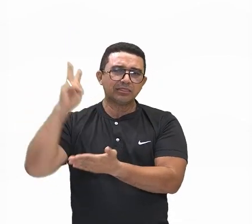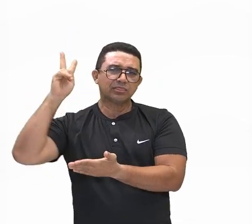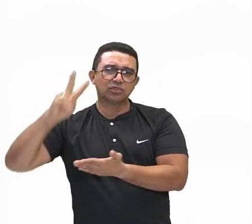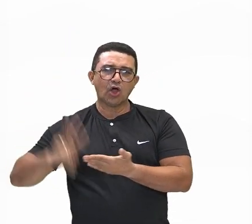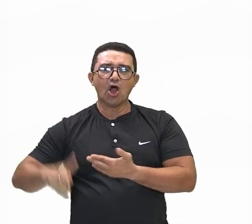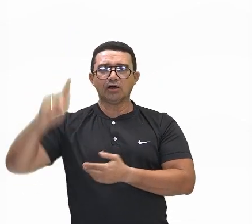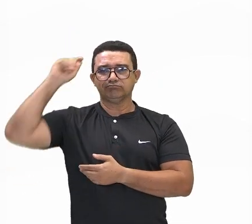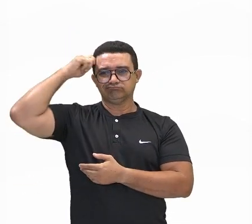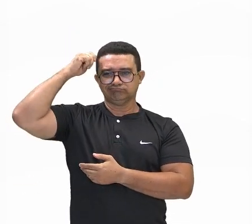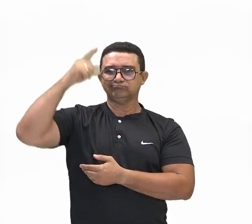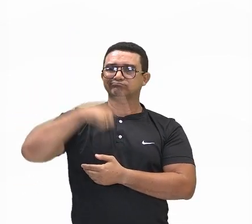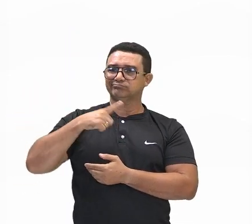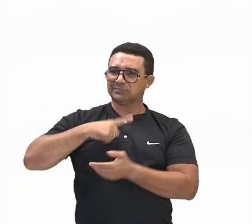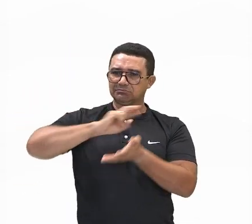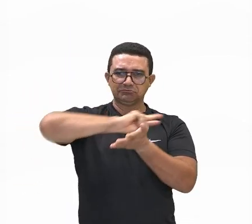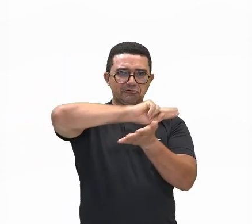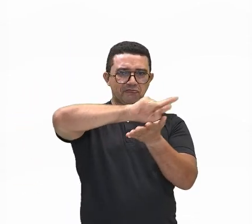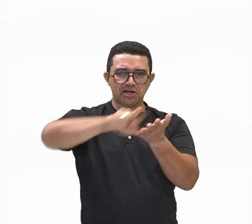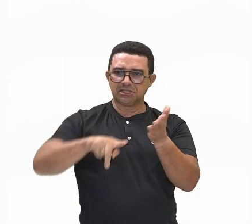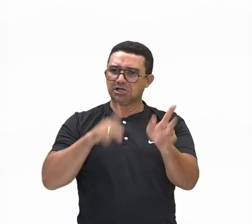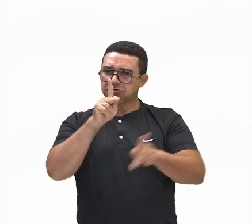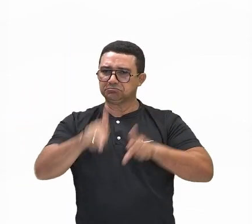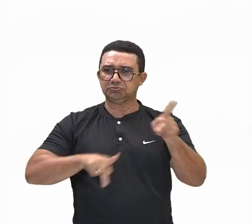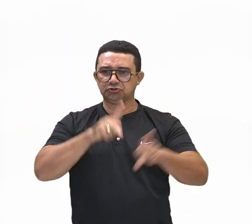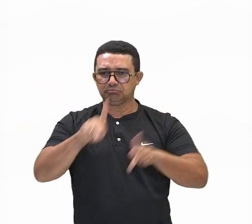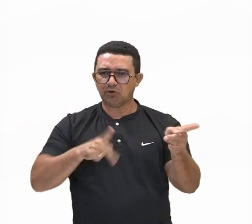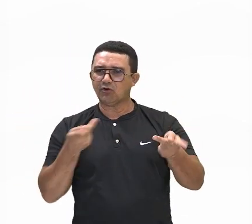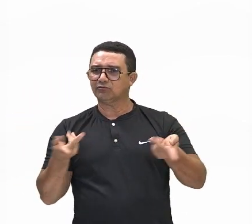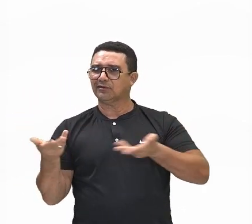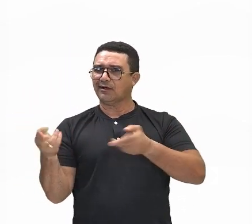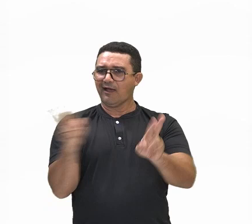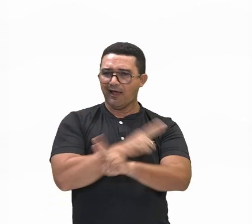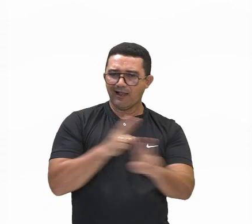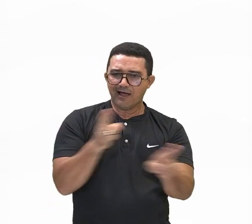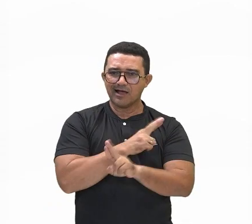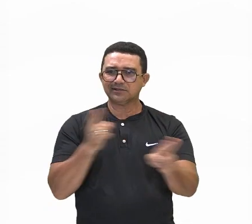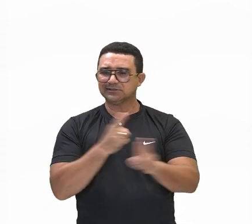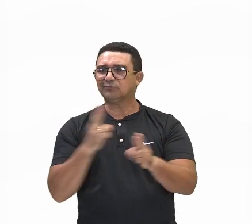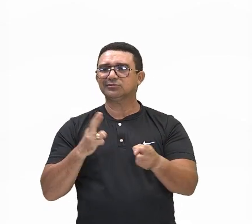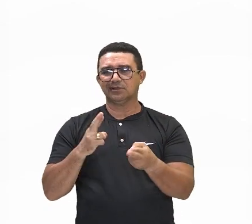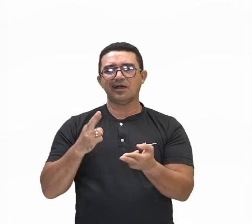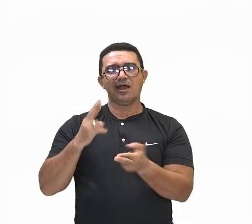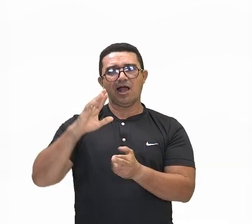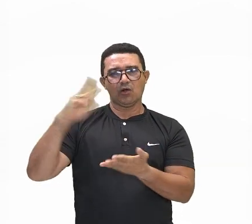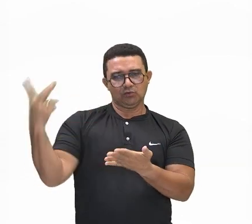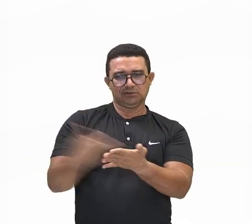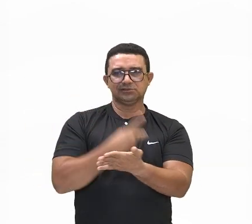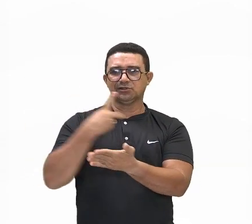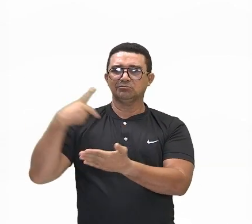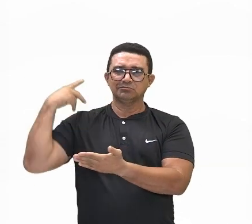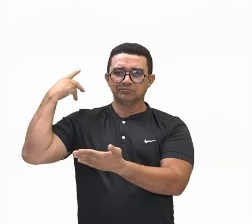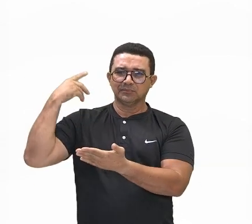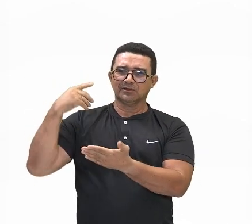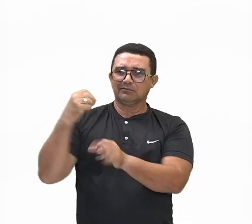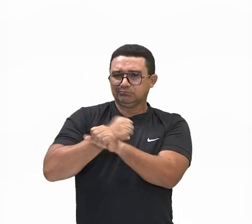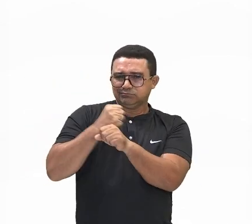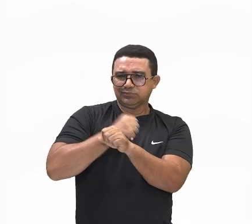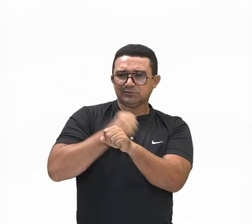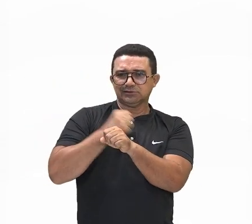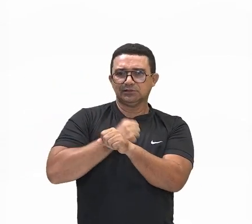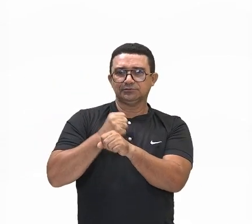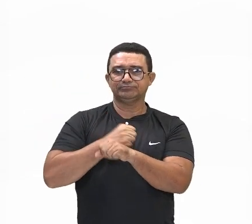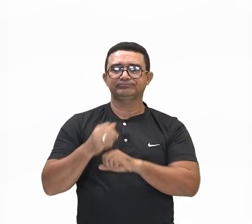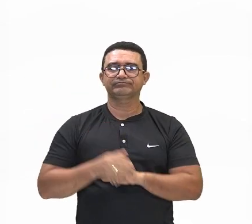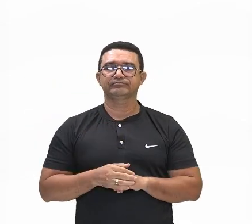uma variedade de civilizações, as interações que ocorreram ao longo dos anos. Mas não para aí não.